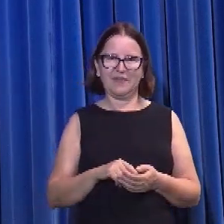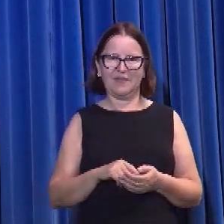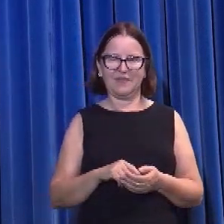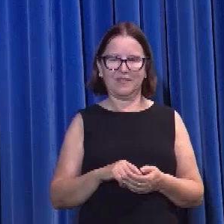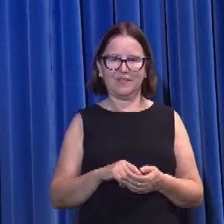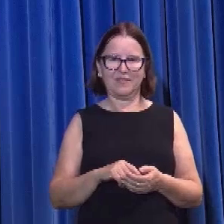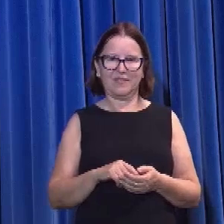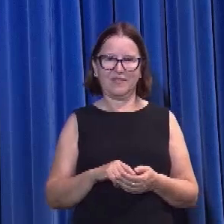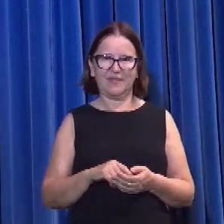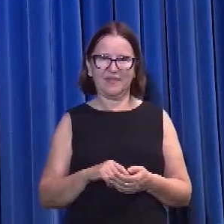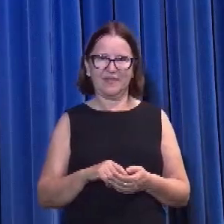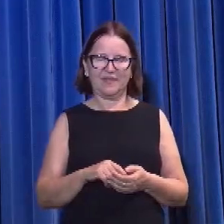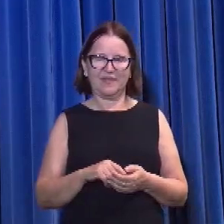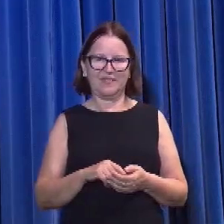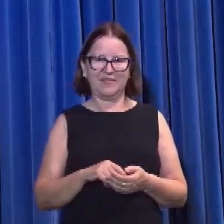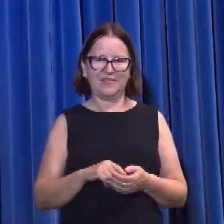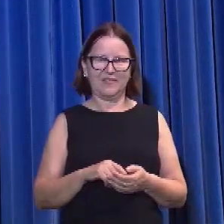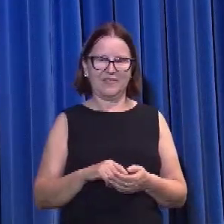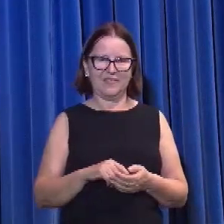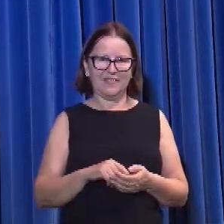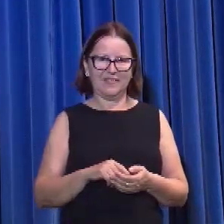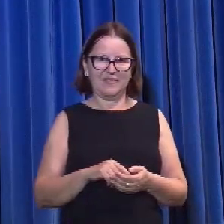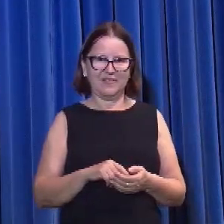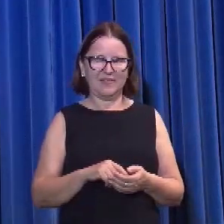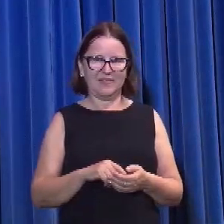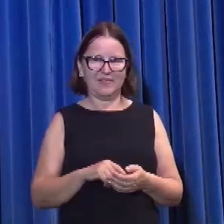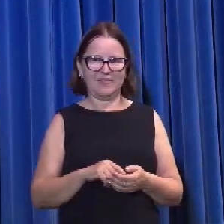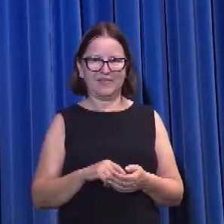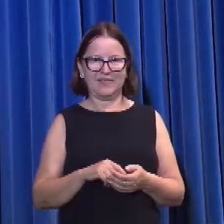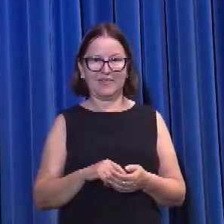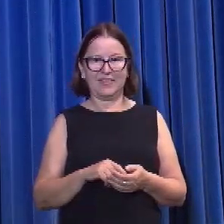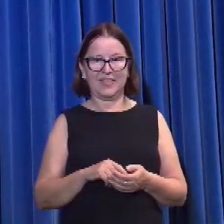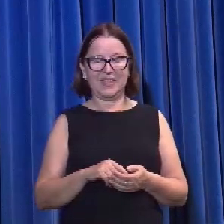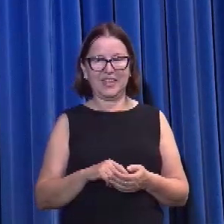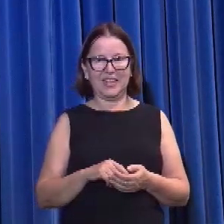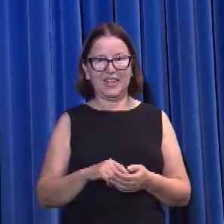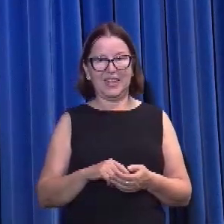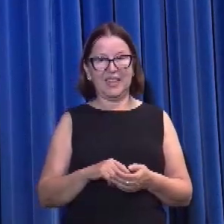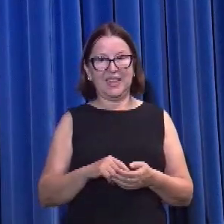E desconcerta todo o propósito daquele filho.